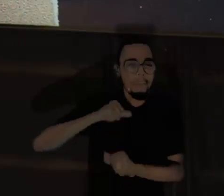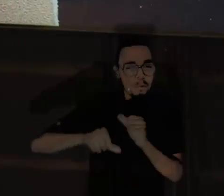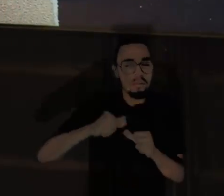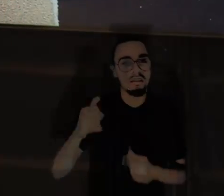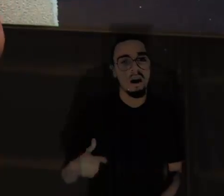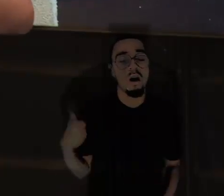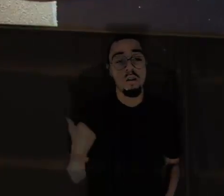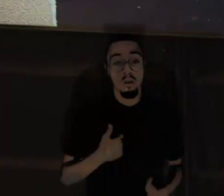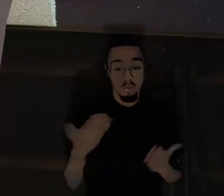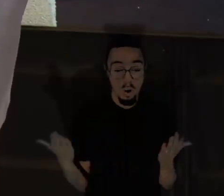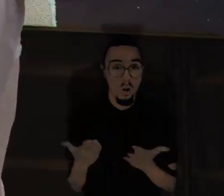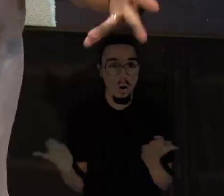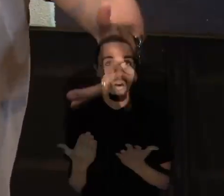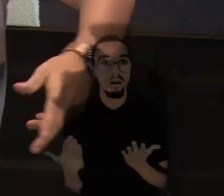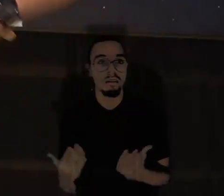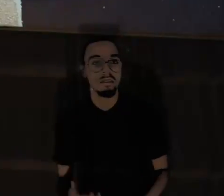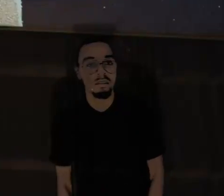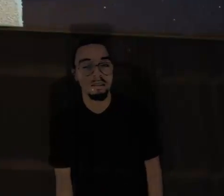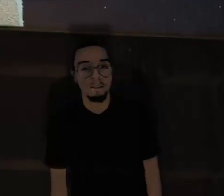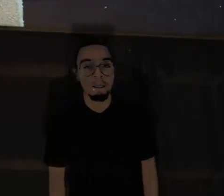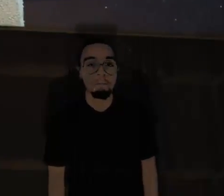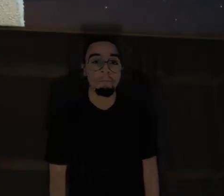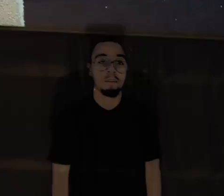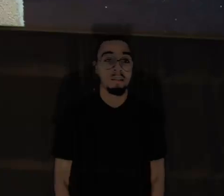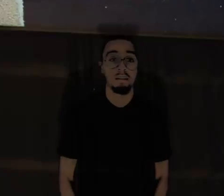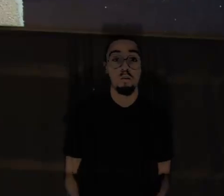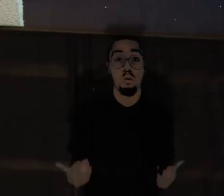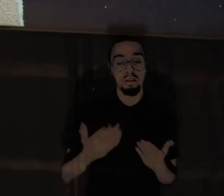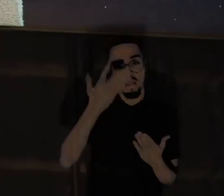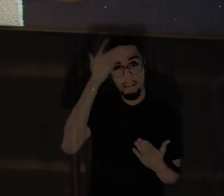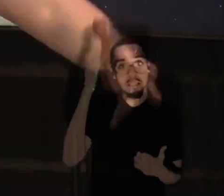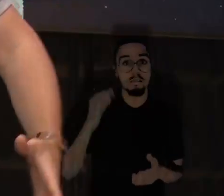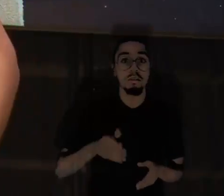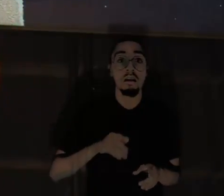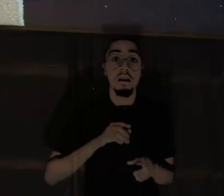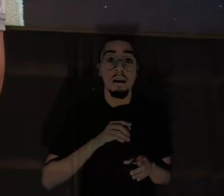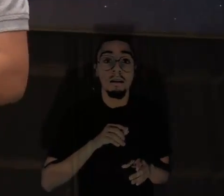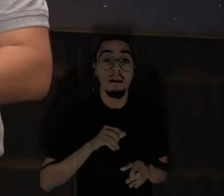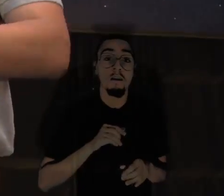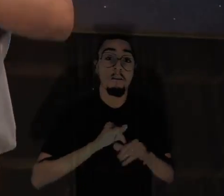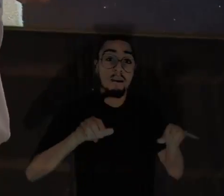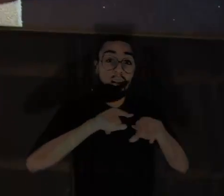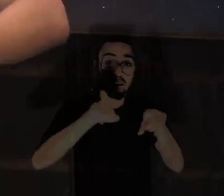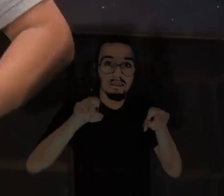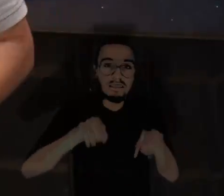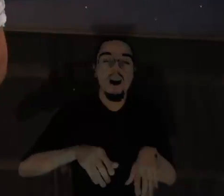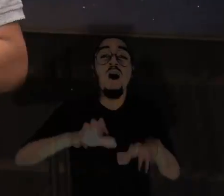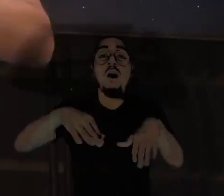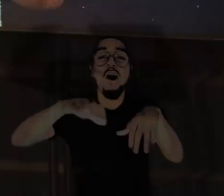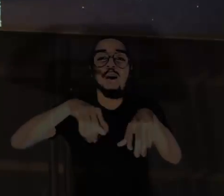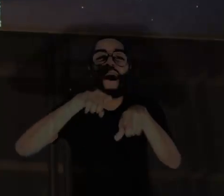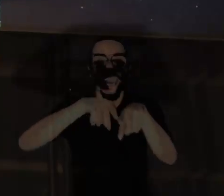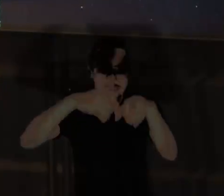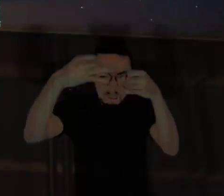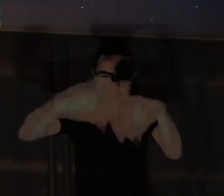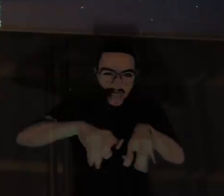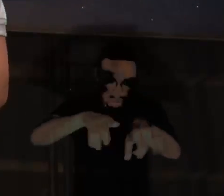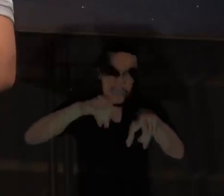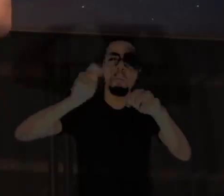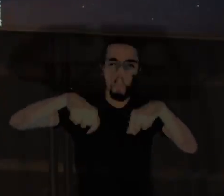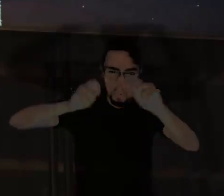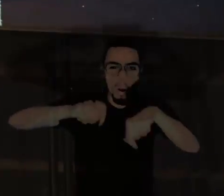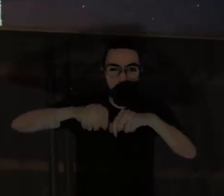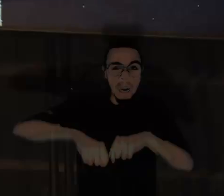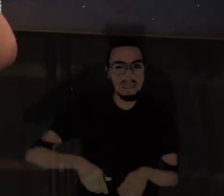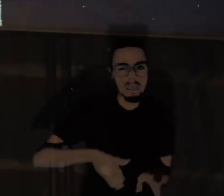ideia de olha, eu vou te convencer que você pode, esse evangelho coach algumas vezes, é curso de motivação, é curso, mas